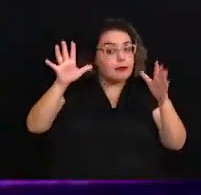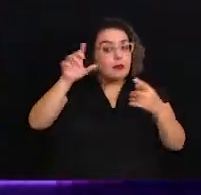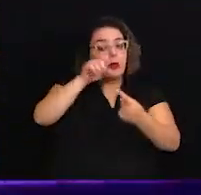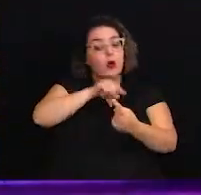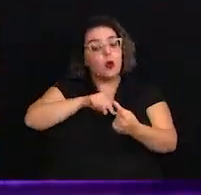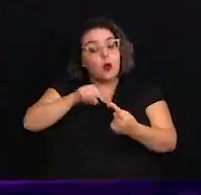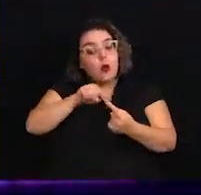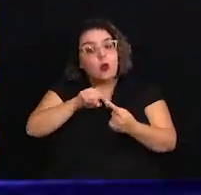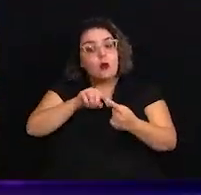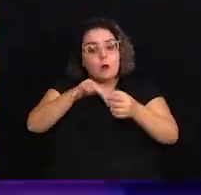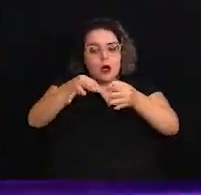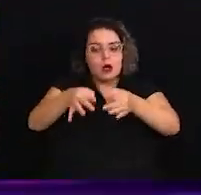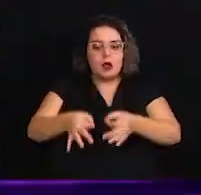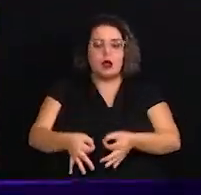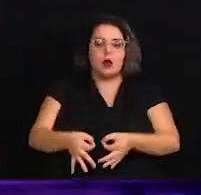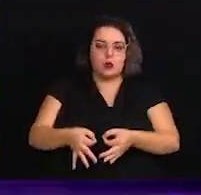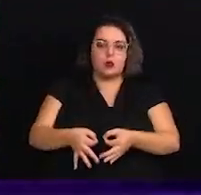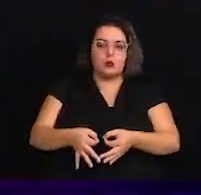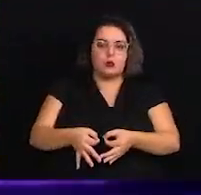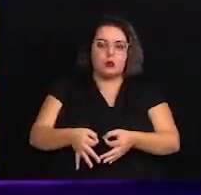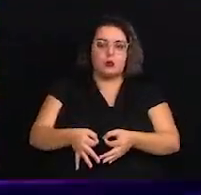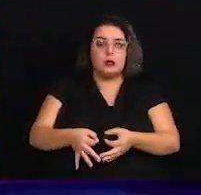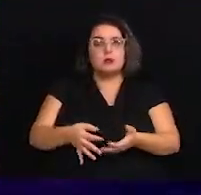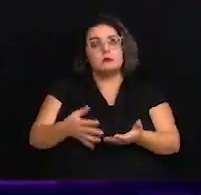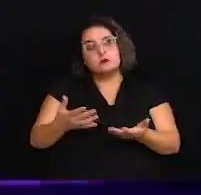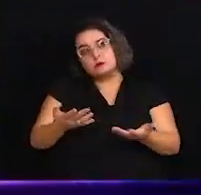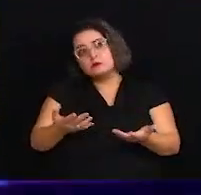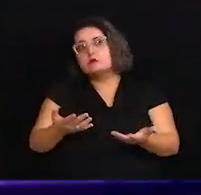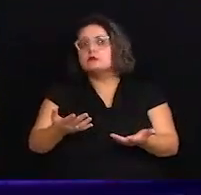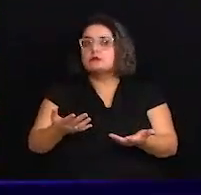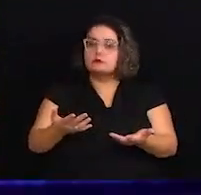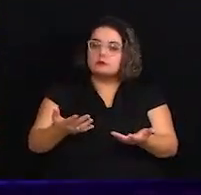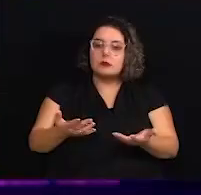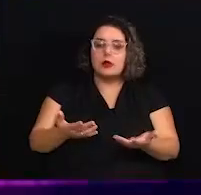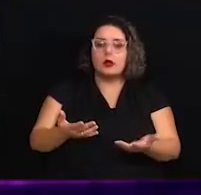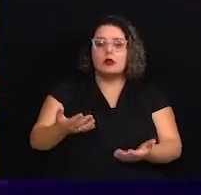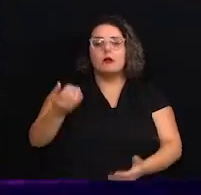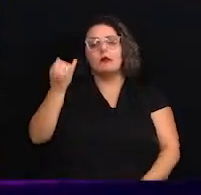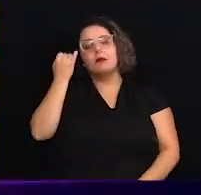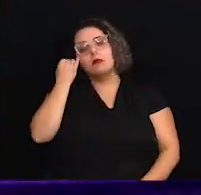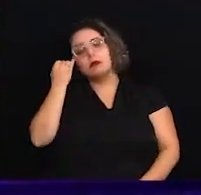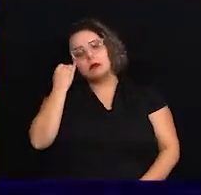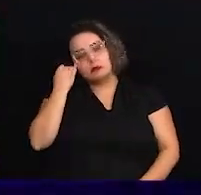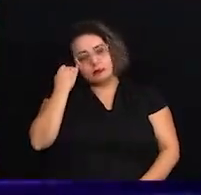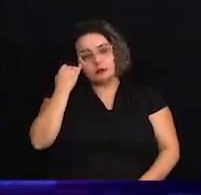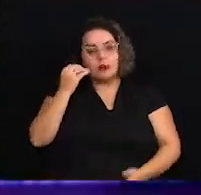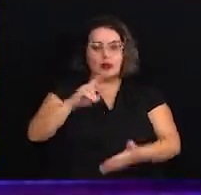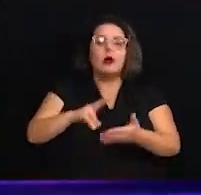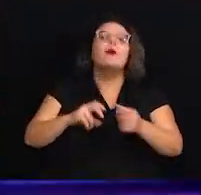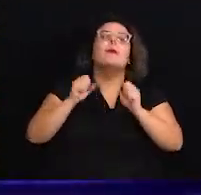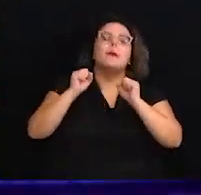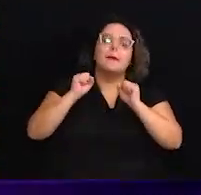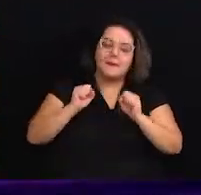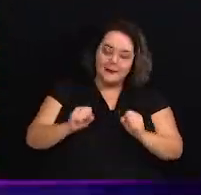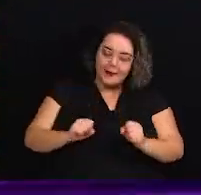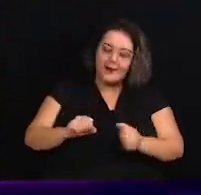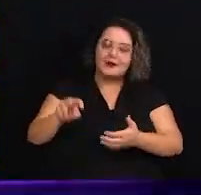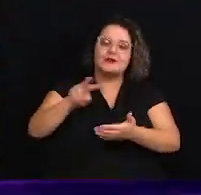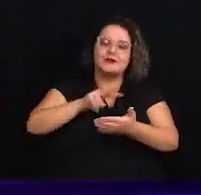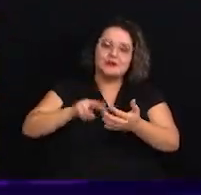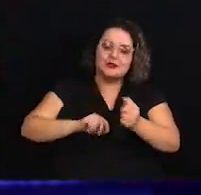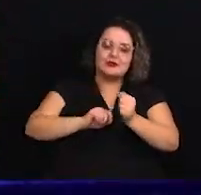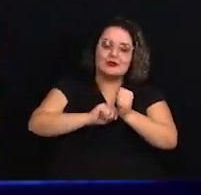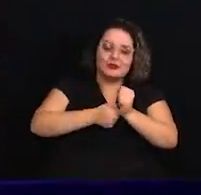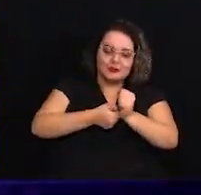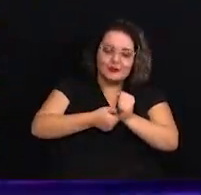claro, muito objetivo, muito conciso. E isso traz até aquele que tem preguiça de ler, né? Pode ler o Diário de um